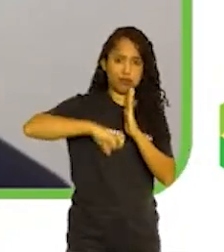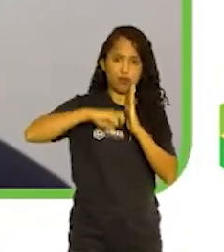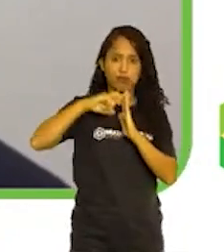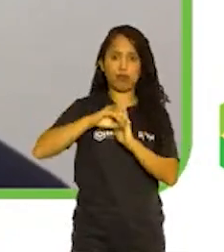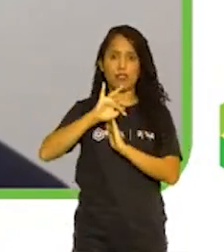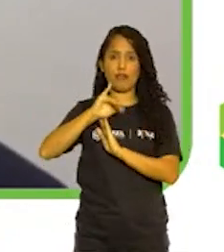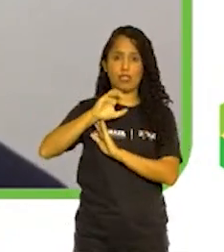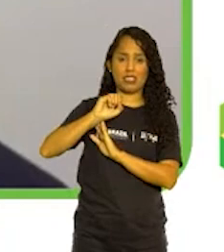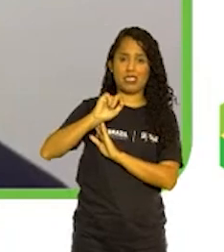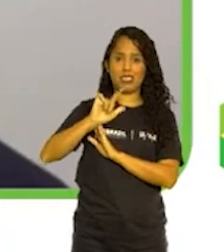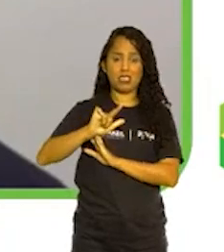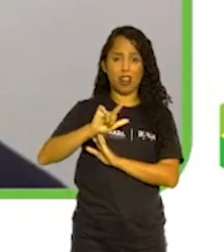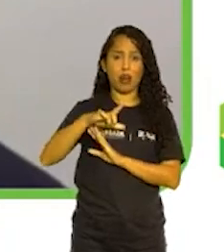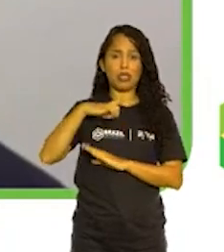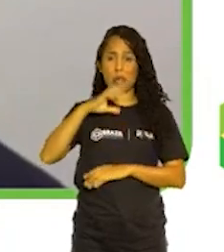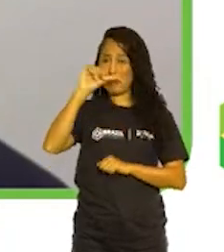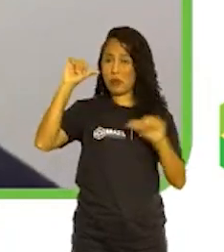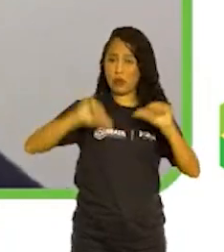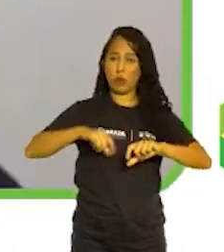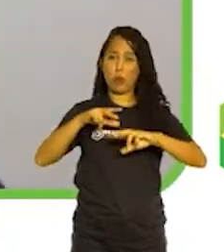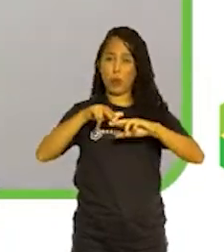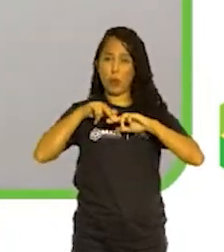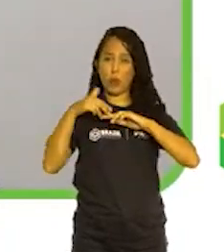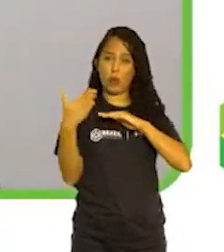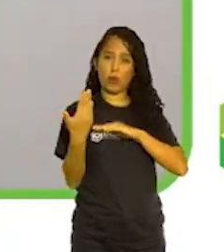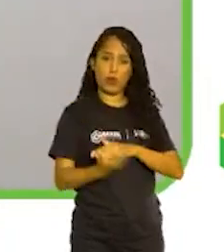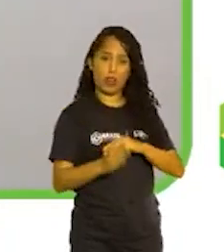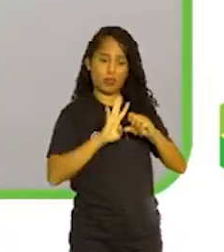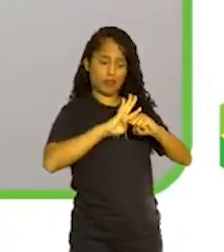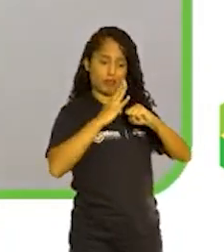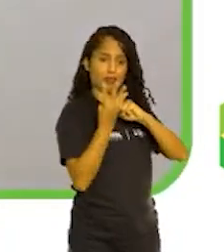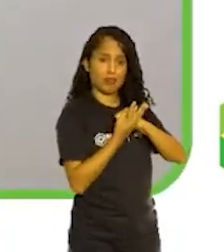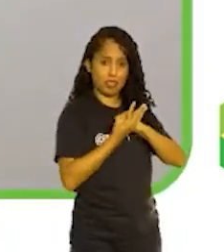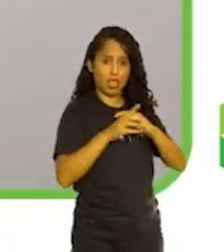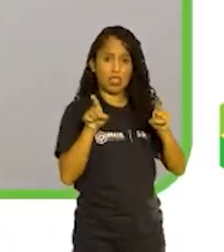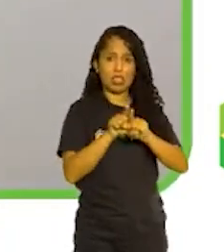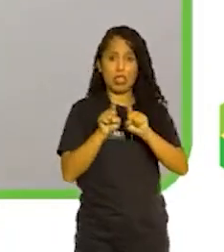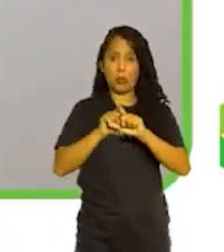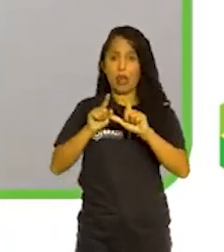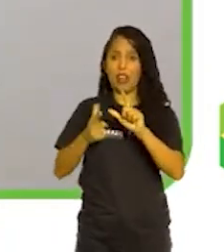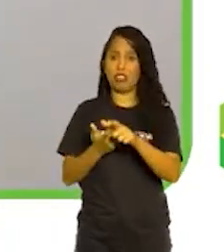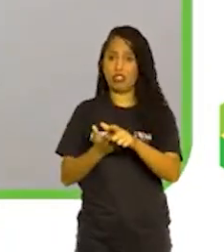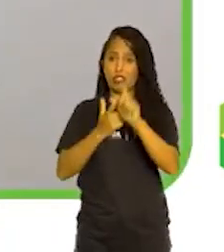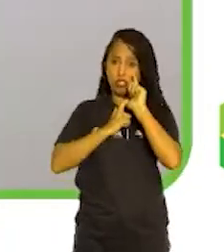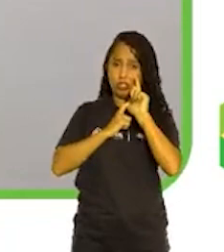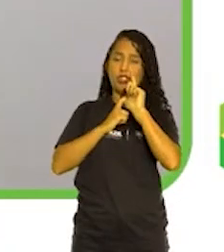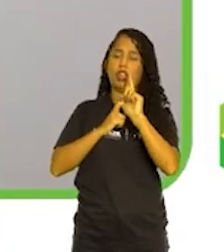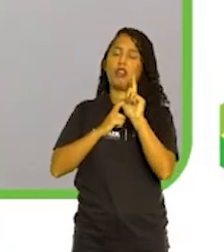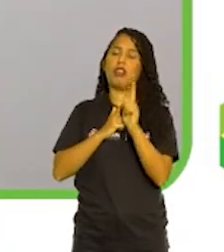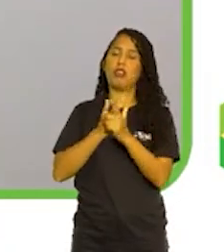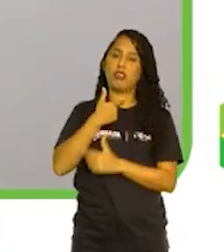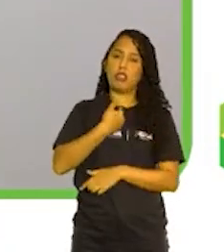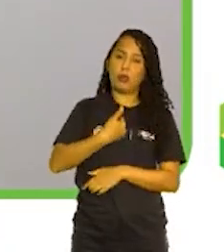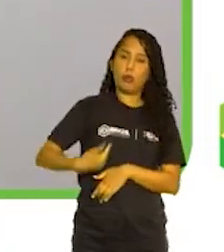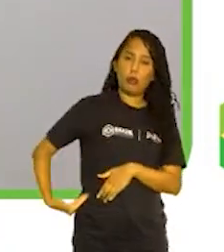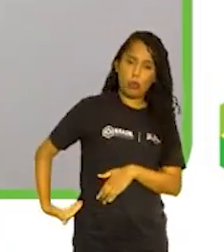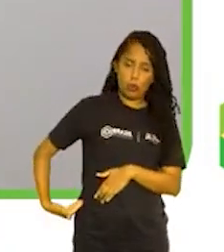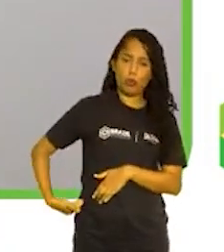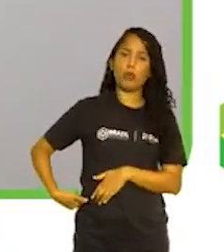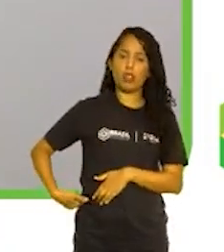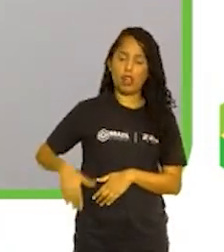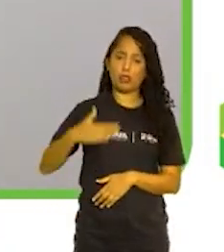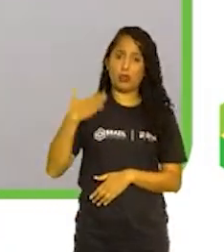pela pandemia. A trajetória da dívida pública assusta e, caso nada seja feito, ela pode superar